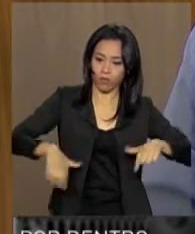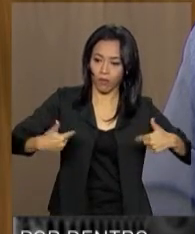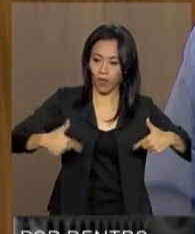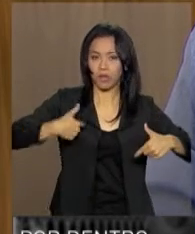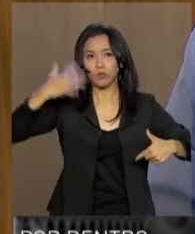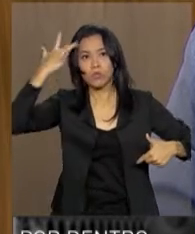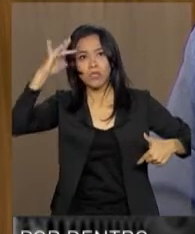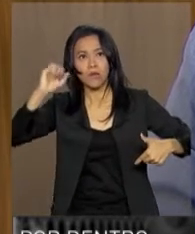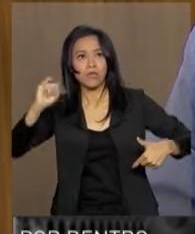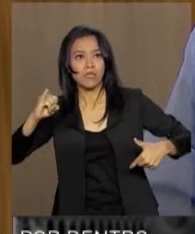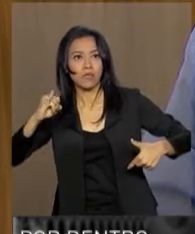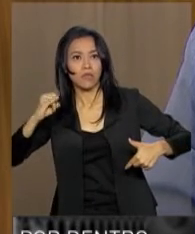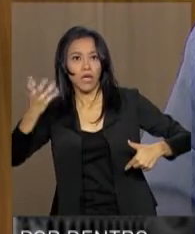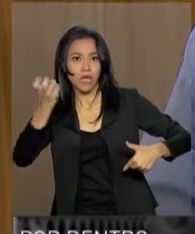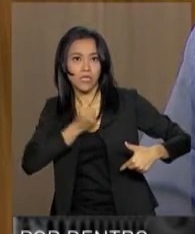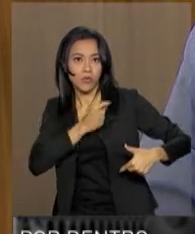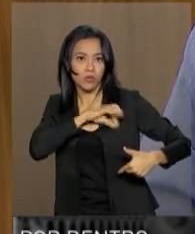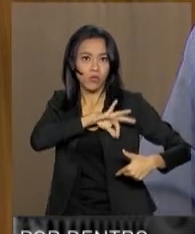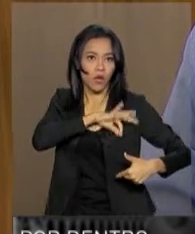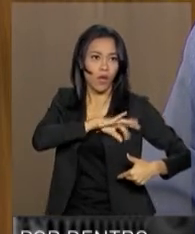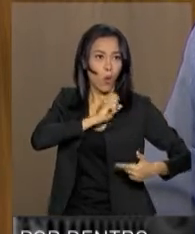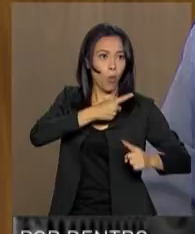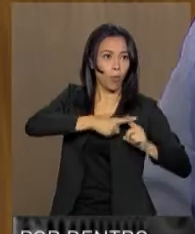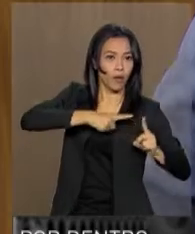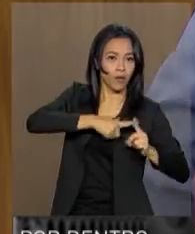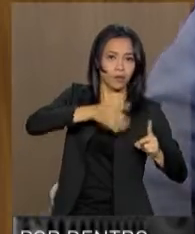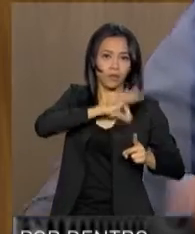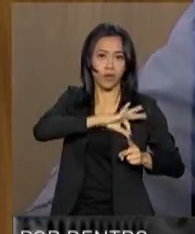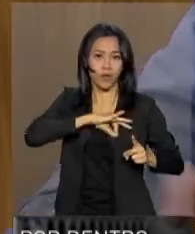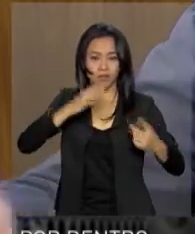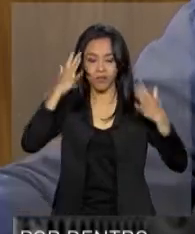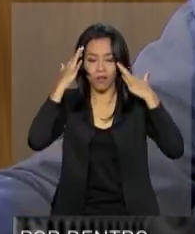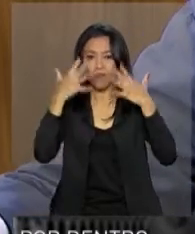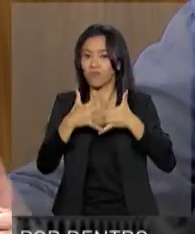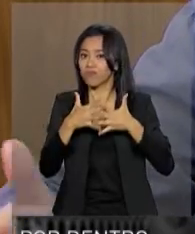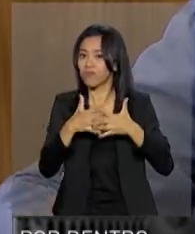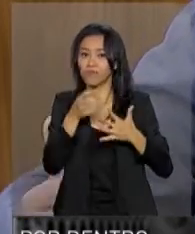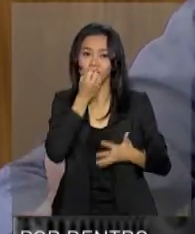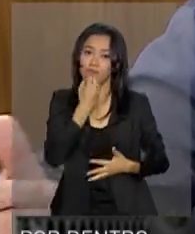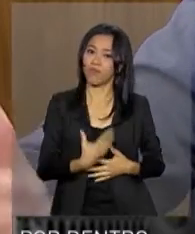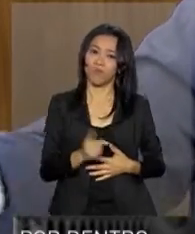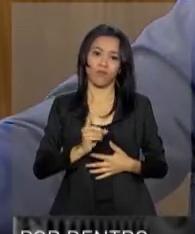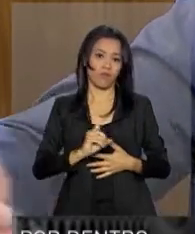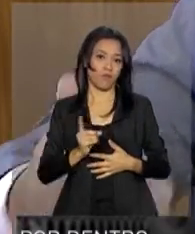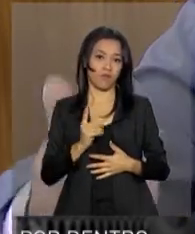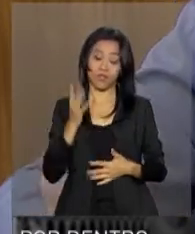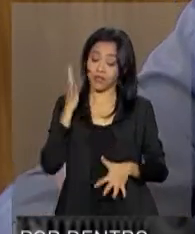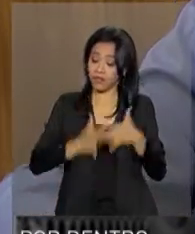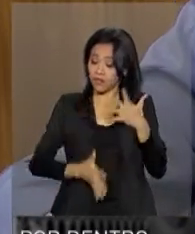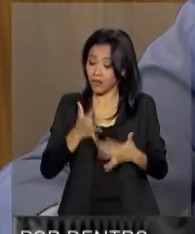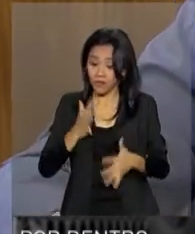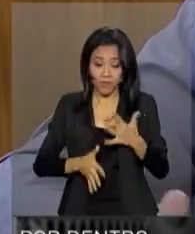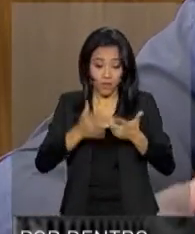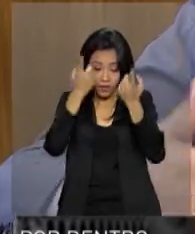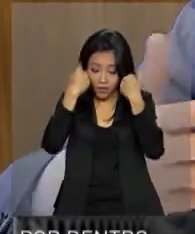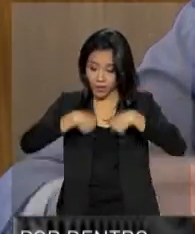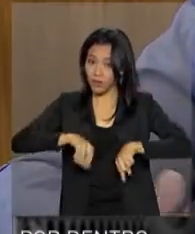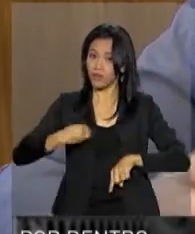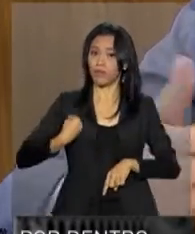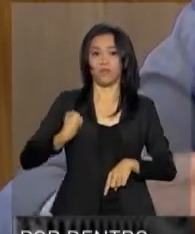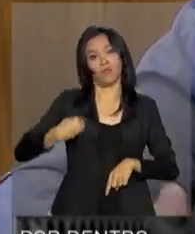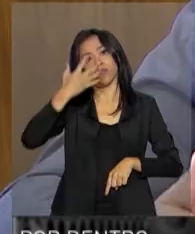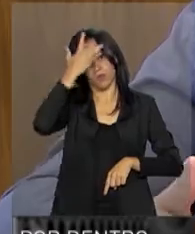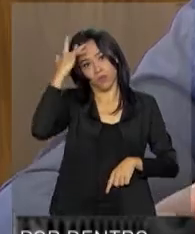integral quando é que vai receber isso é muito ruim porque isso desajustado toda as finanças da pessoa então o